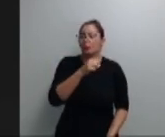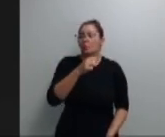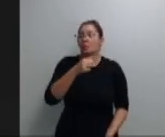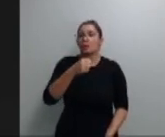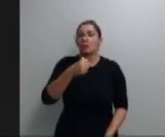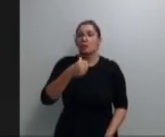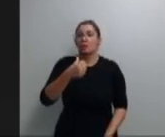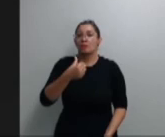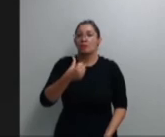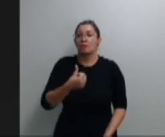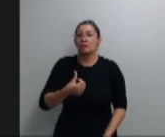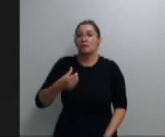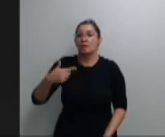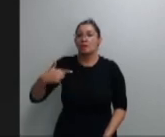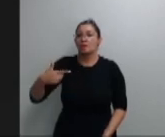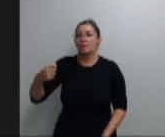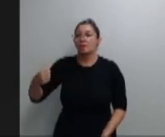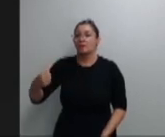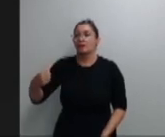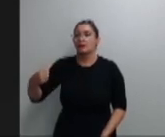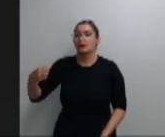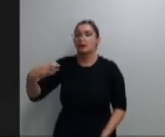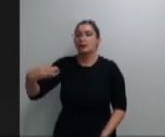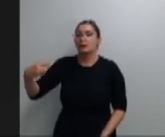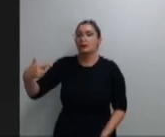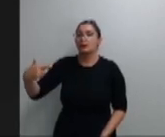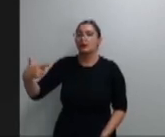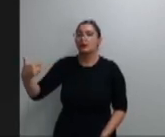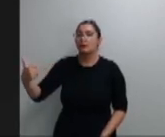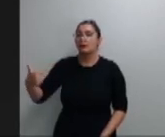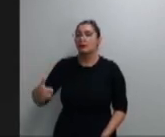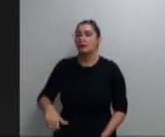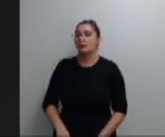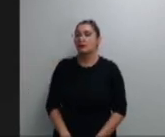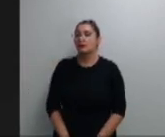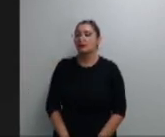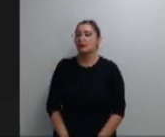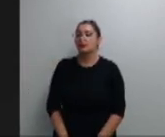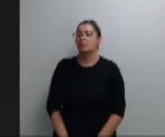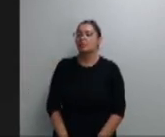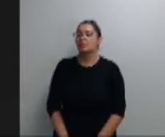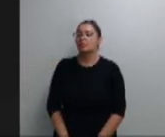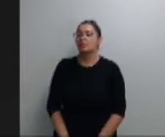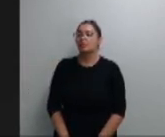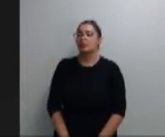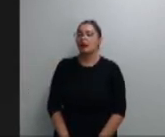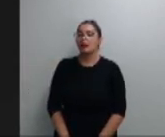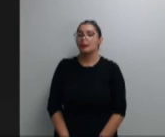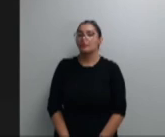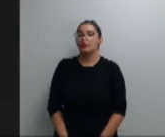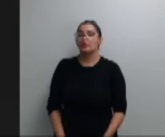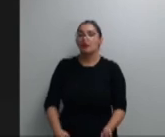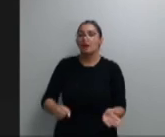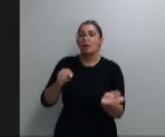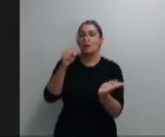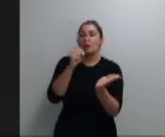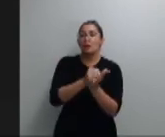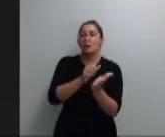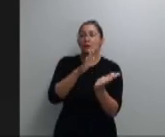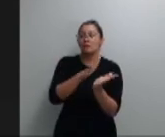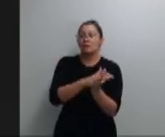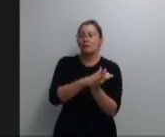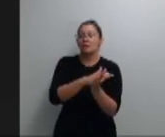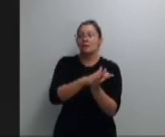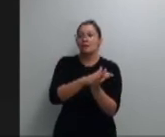apenas pondero a vossa excelência que é uma multa de 5% a coisa mais onerosa para um segurado de previdência e propô a vossa excelência